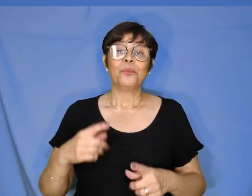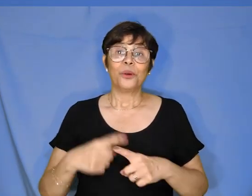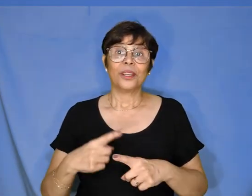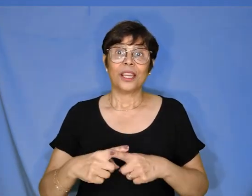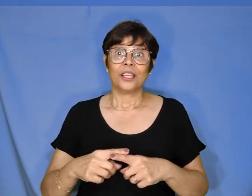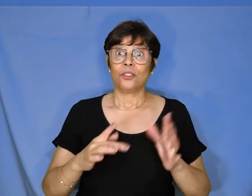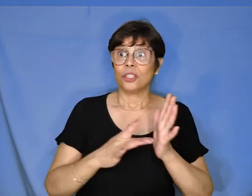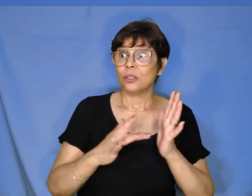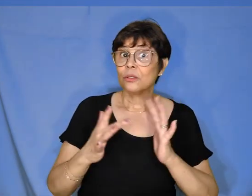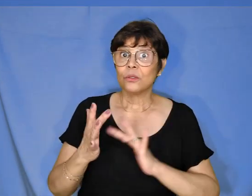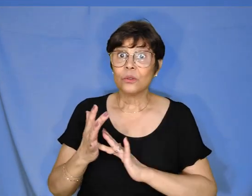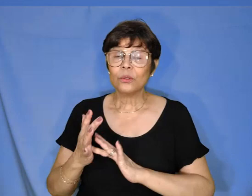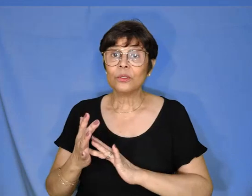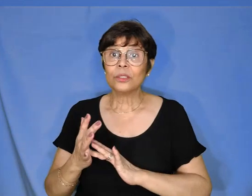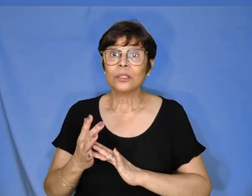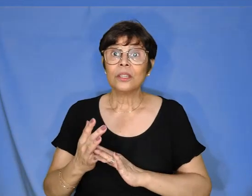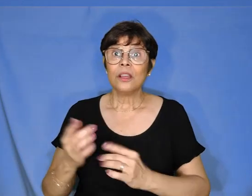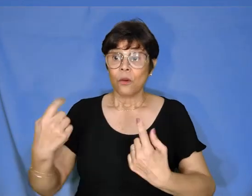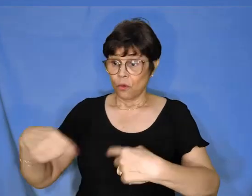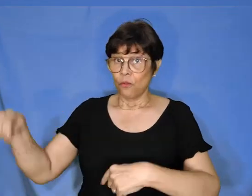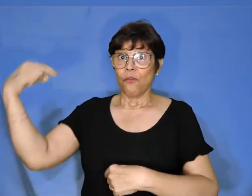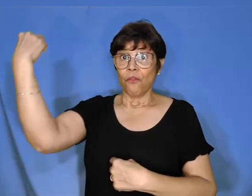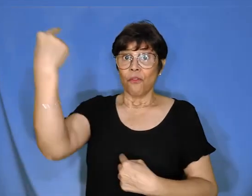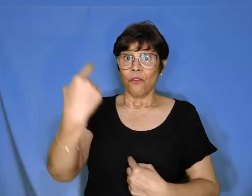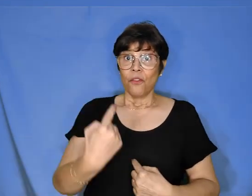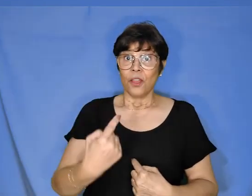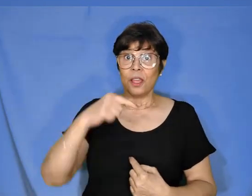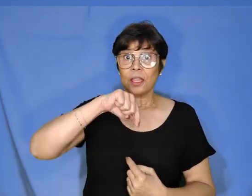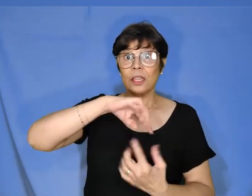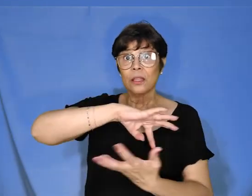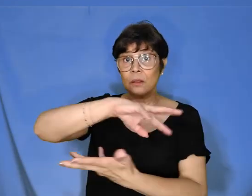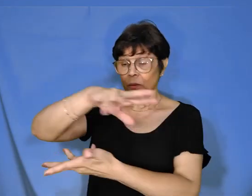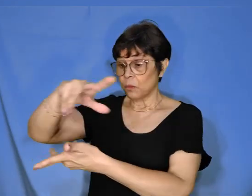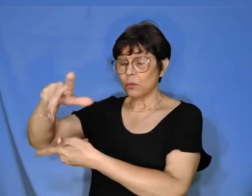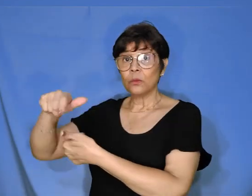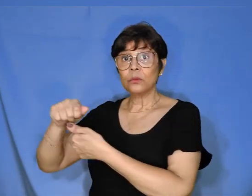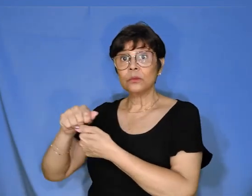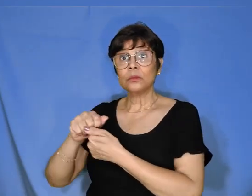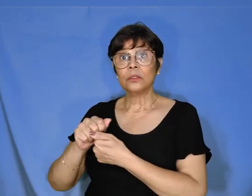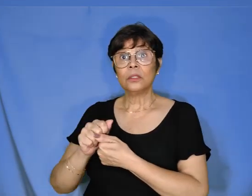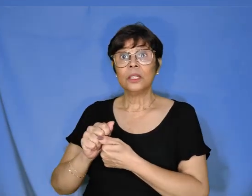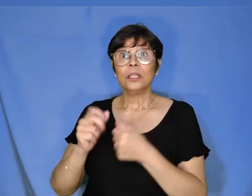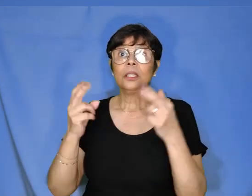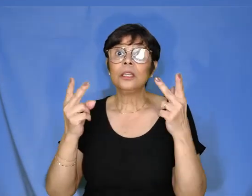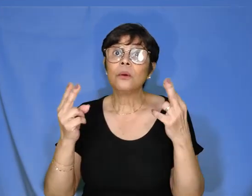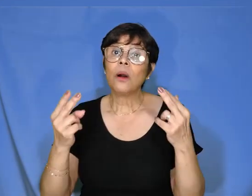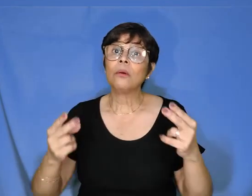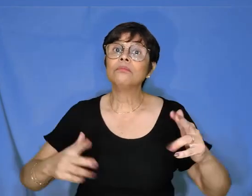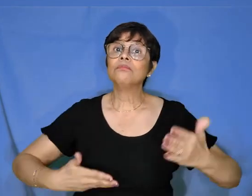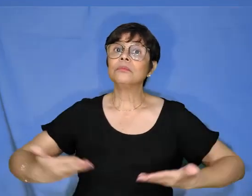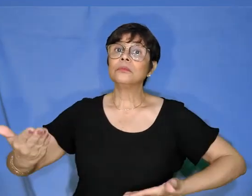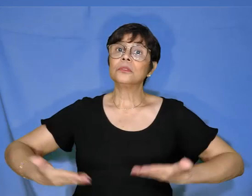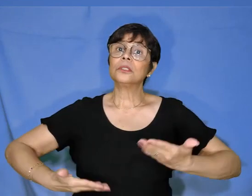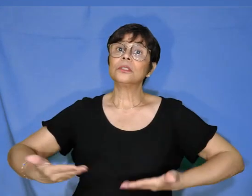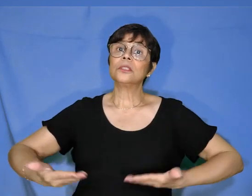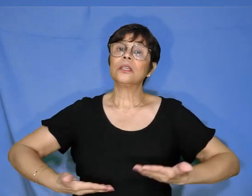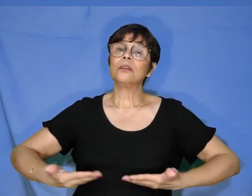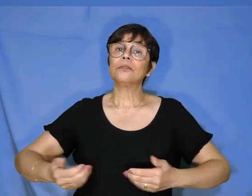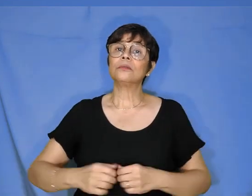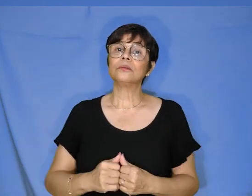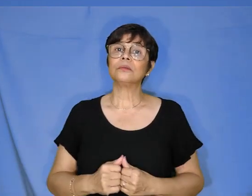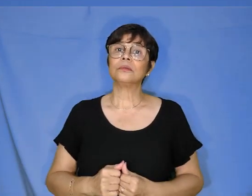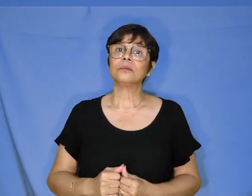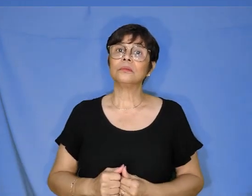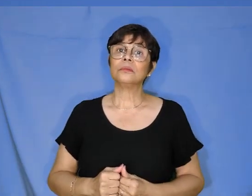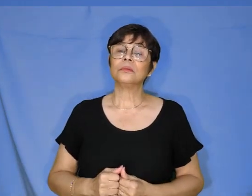fez servo. E essa atitude de Cristo deve provocar na gente uma reverência, um temor muito grande.